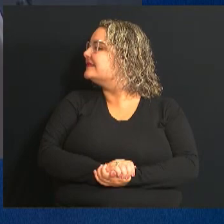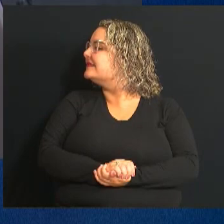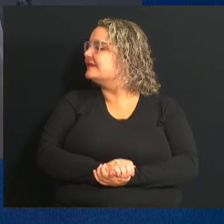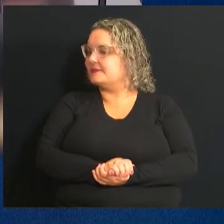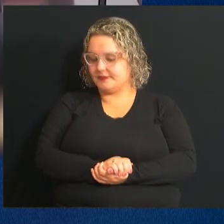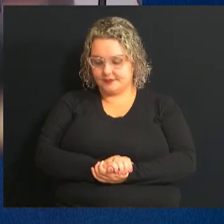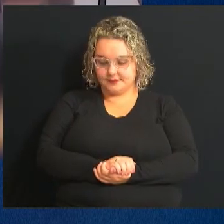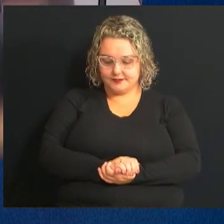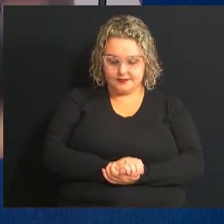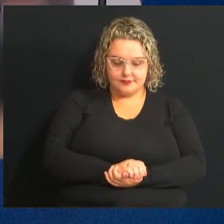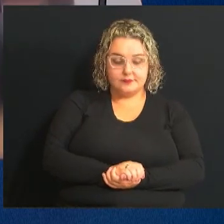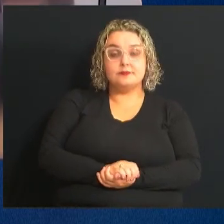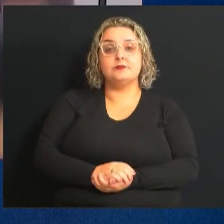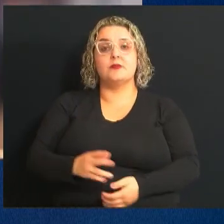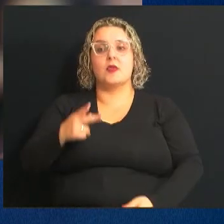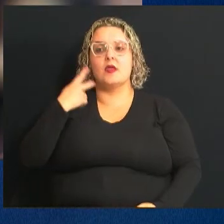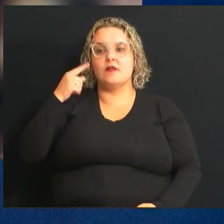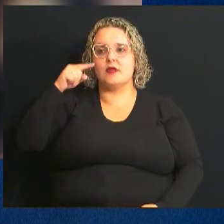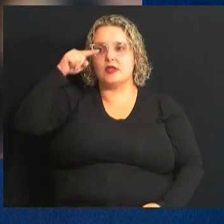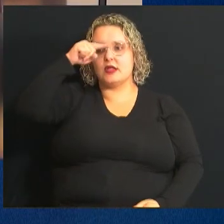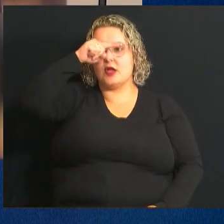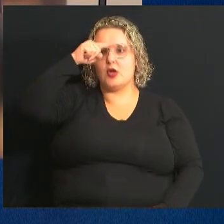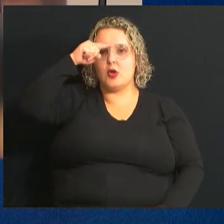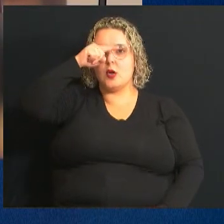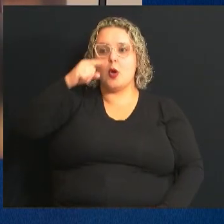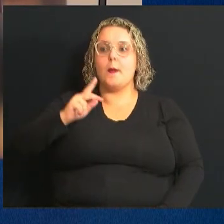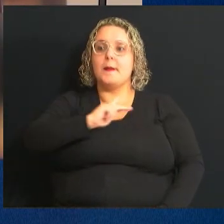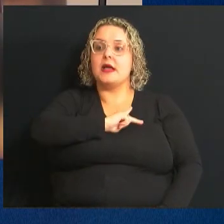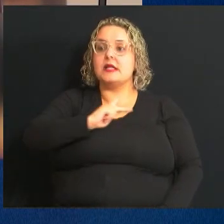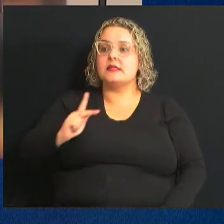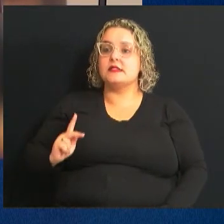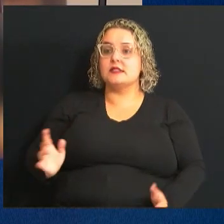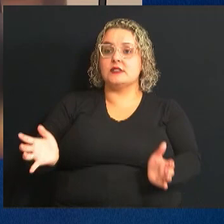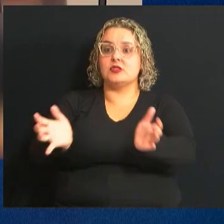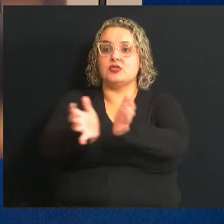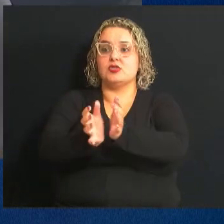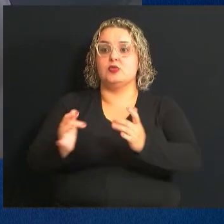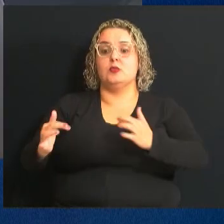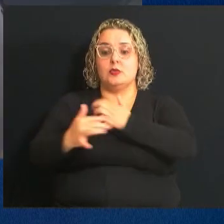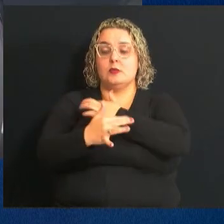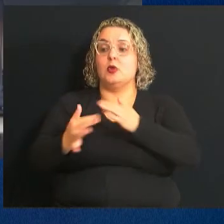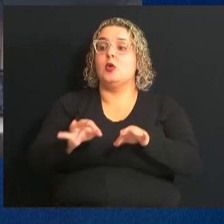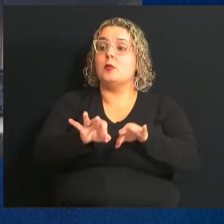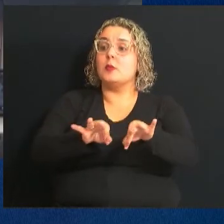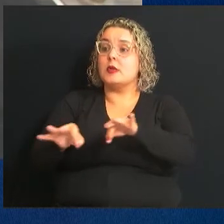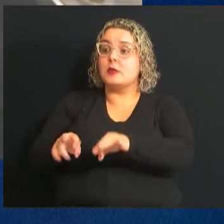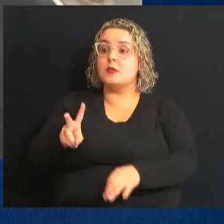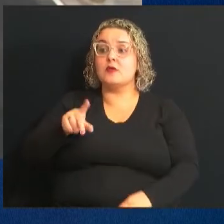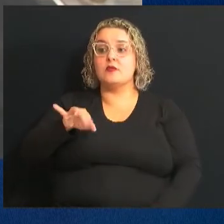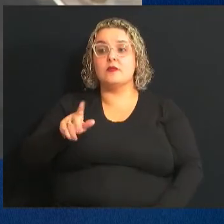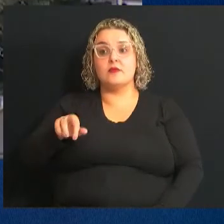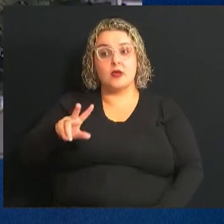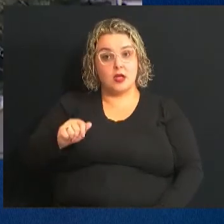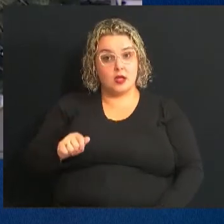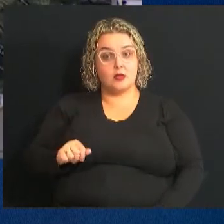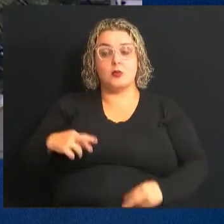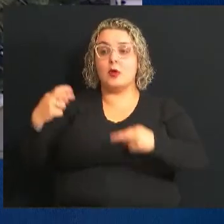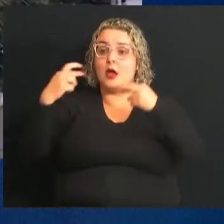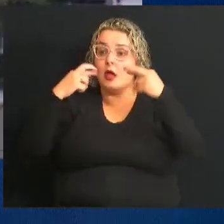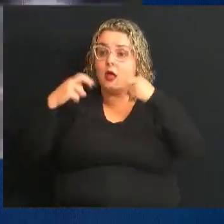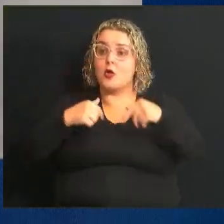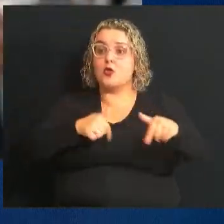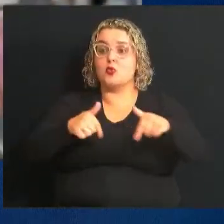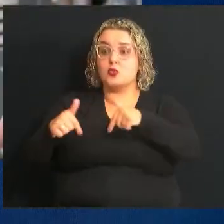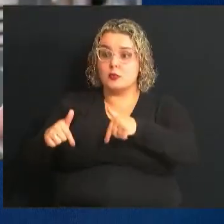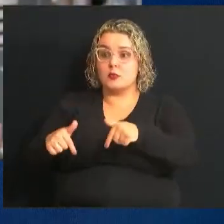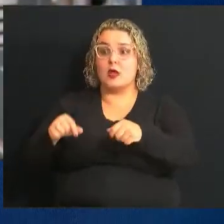Vereador Otto Alejandro, presidente da Comissão Permanente de Mobilidade Urbana e Planejamento Viário, analisa o trabalho realizado no último